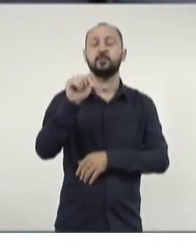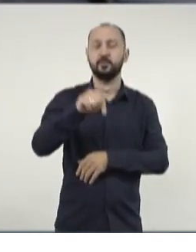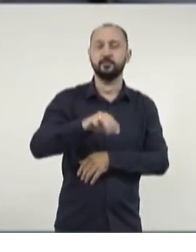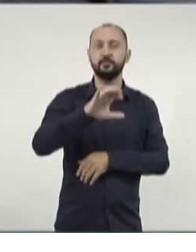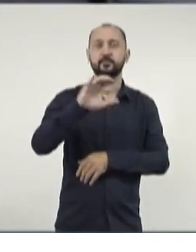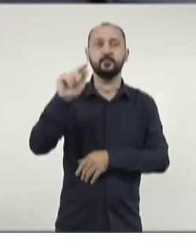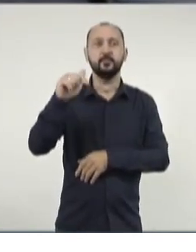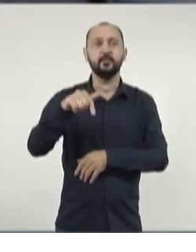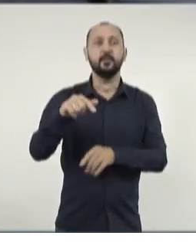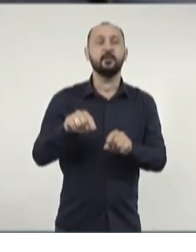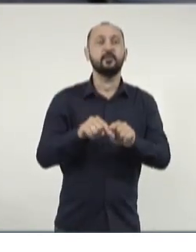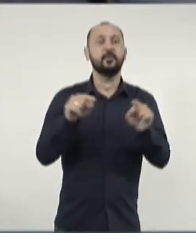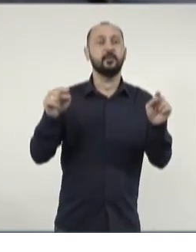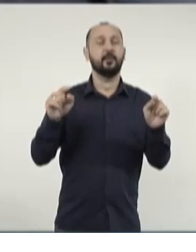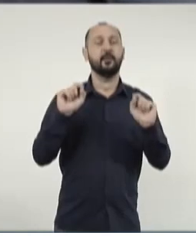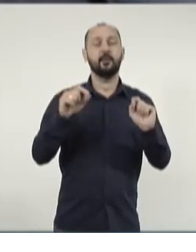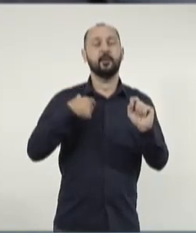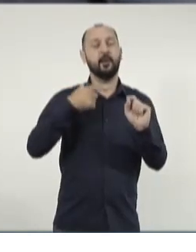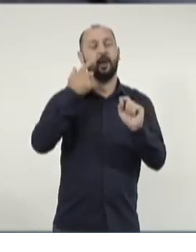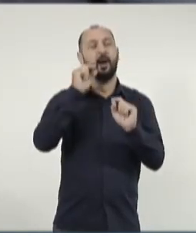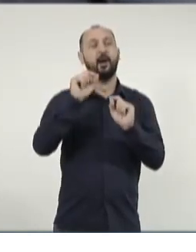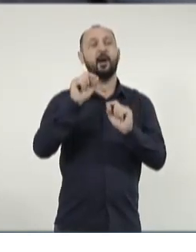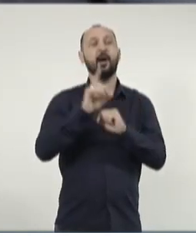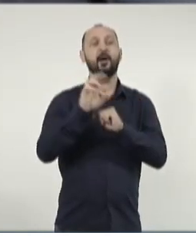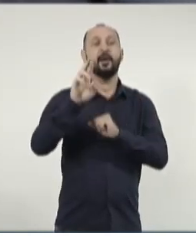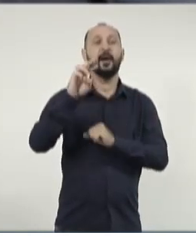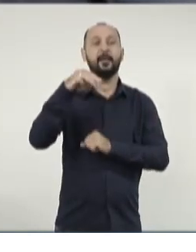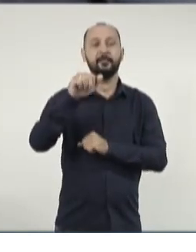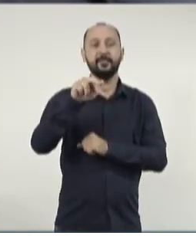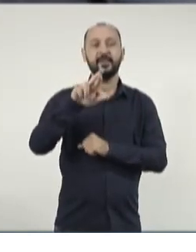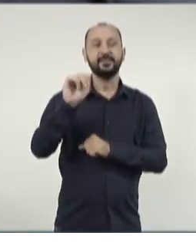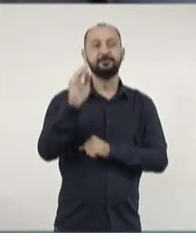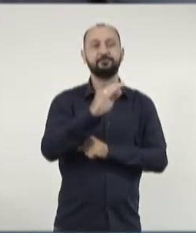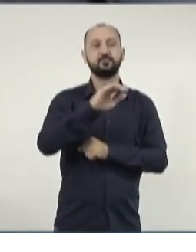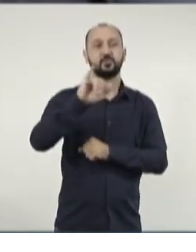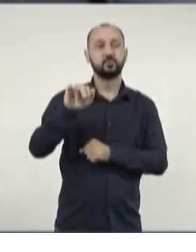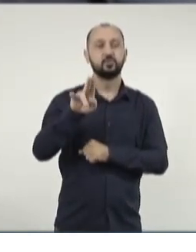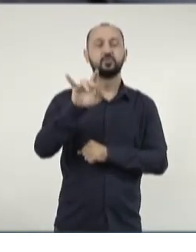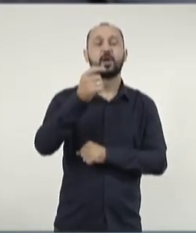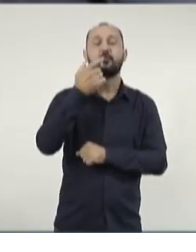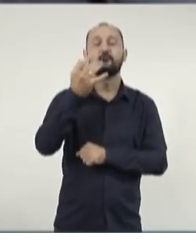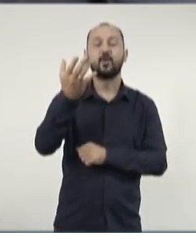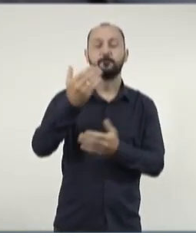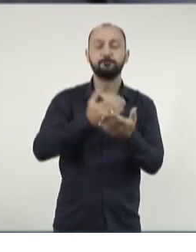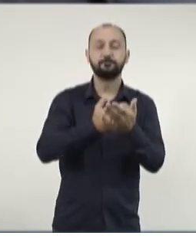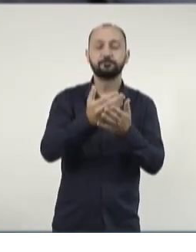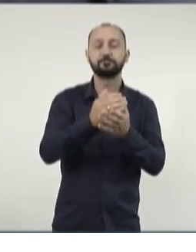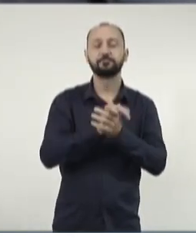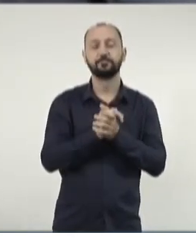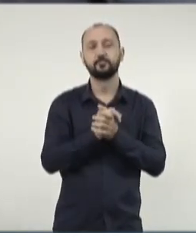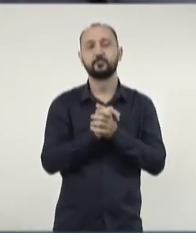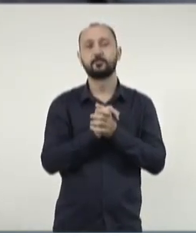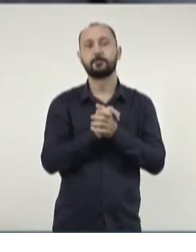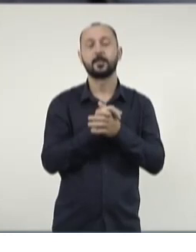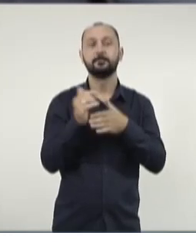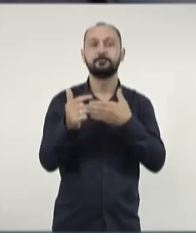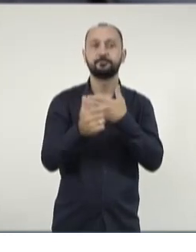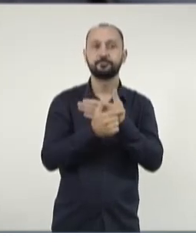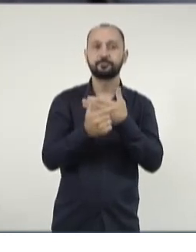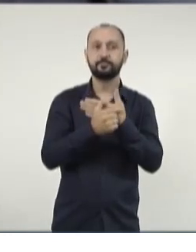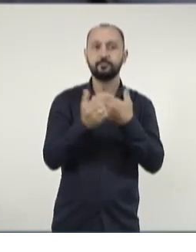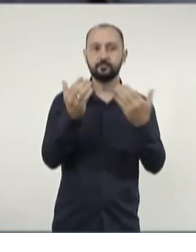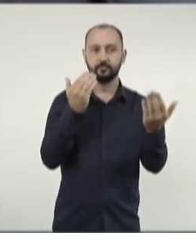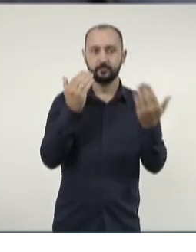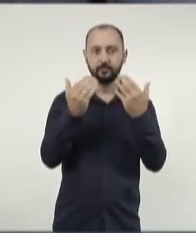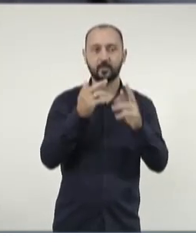Grande. Mas eu gostaria que a doutora Maria Júlia comentasse um pouquinho, que ela falou no início sobre o papel do